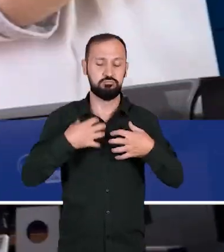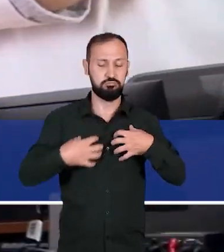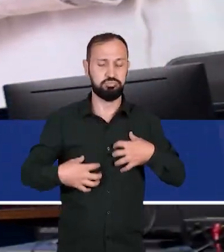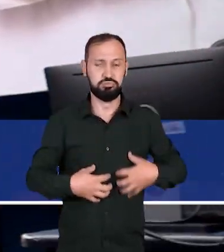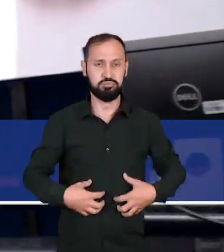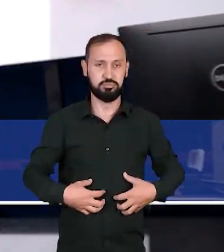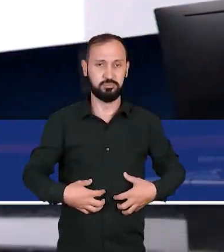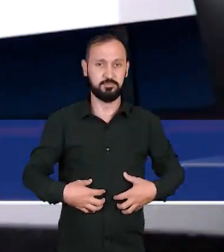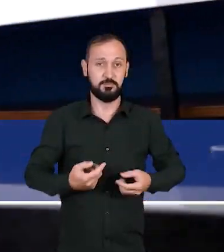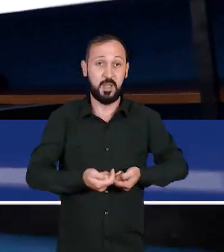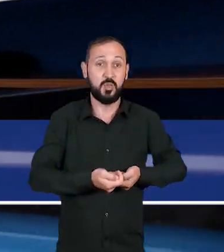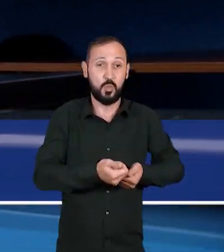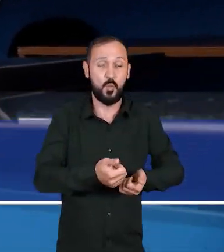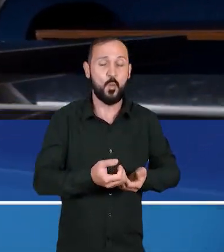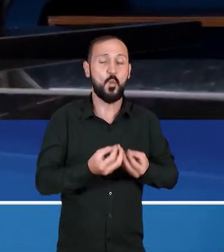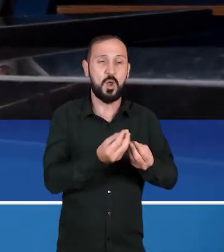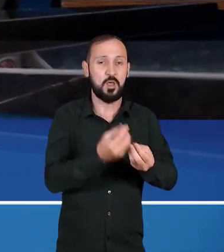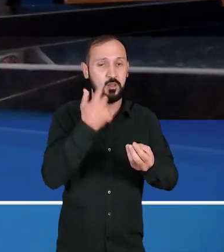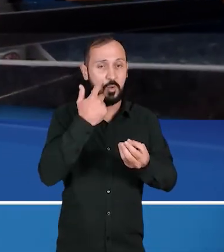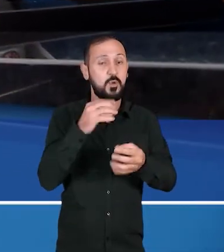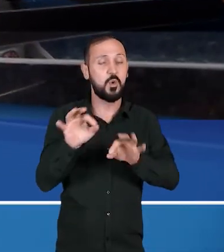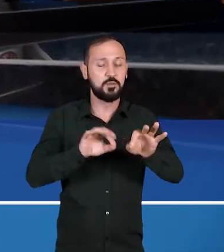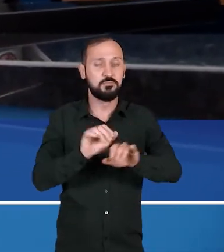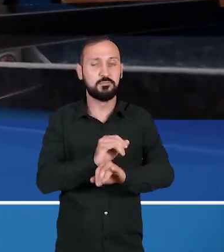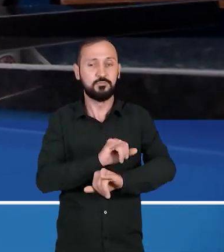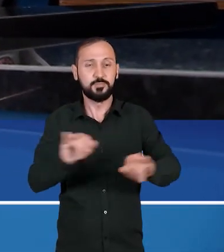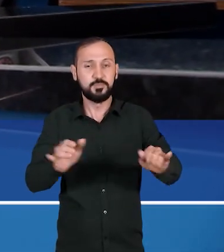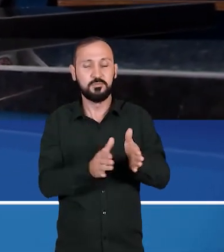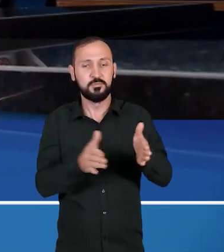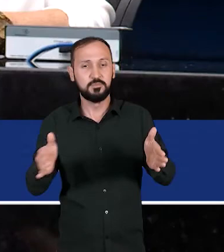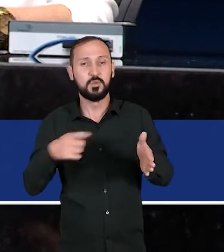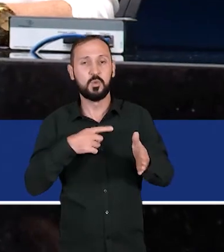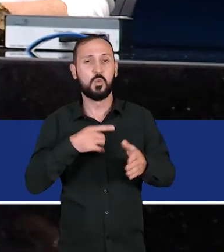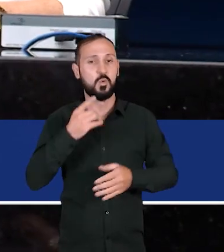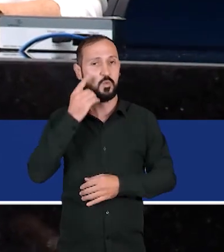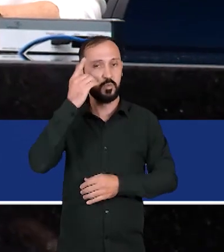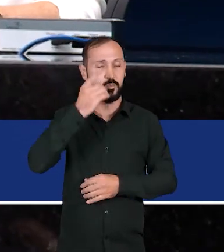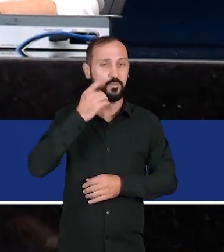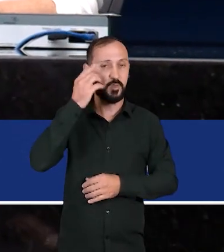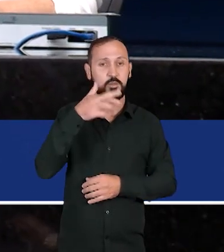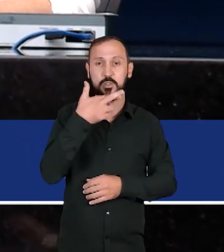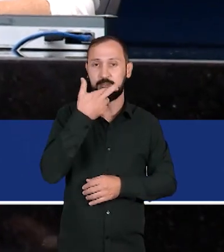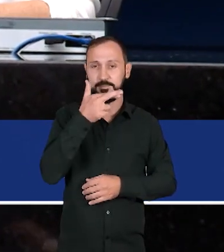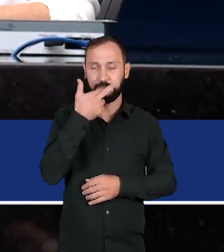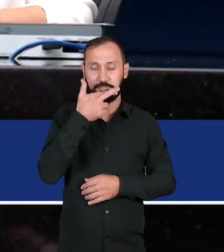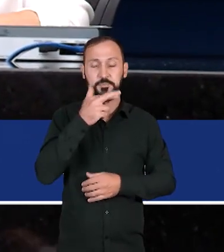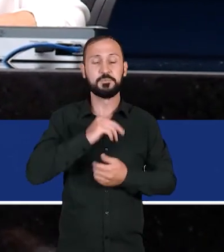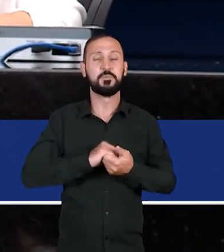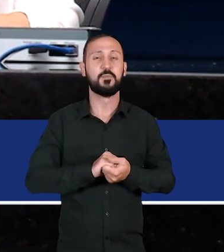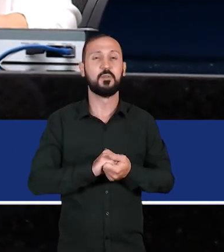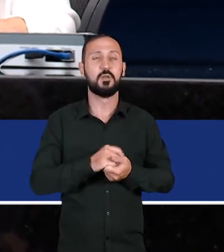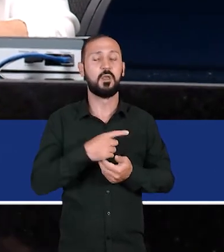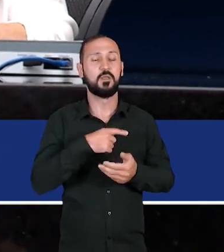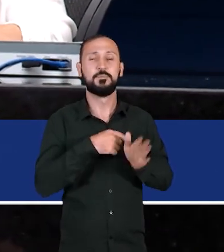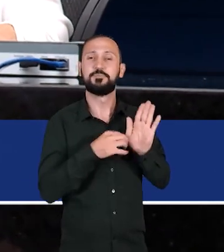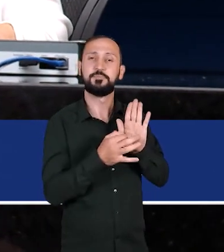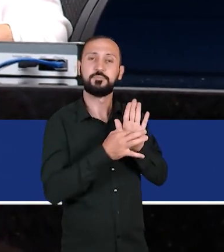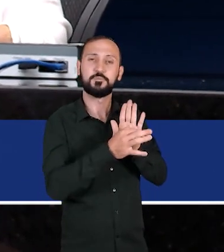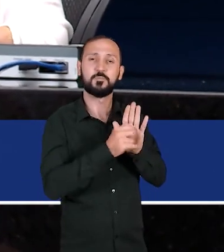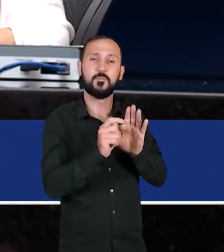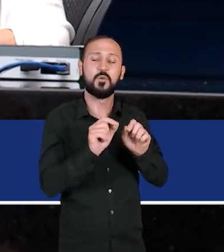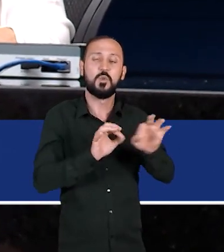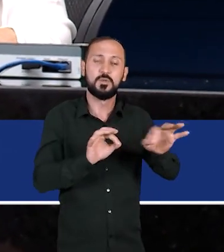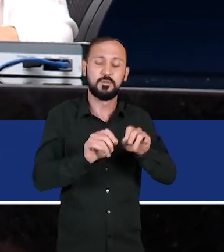órgão. Para ajudar na campanha nacional de doação de órgãos e tecidos, o deputado Renato Câmara, do MDB, propôs